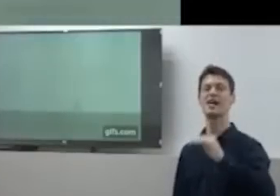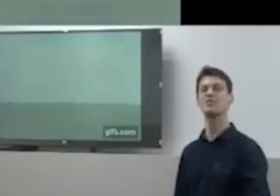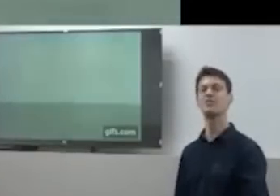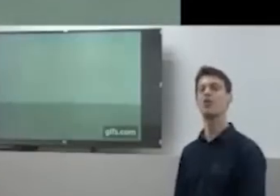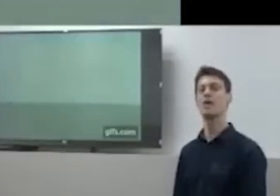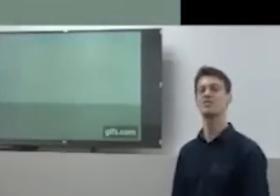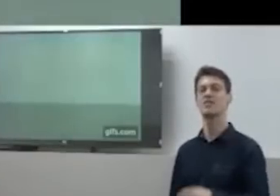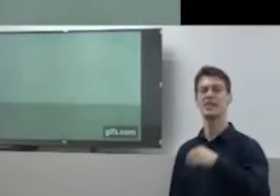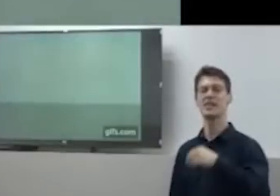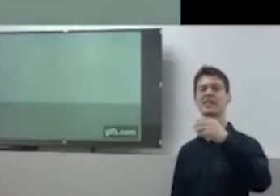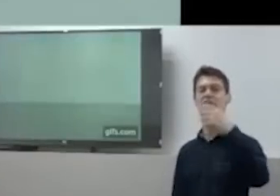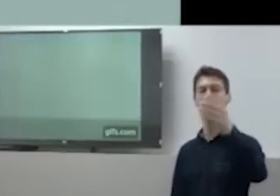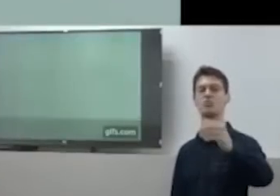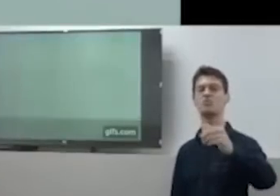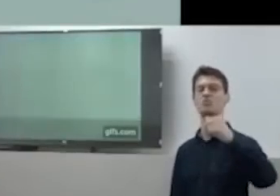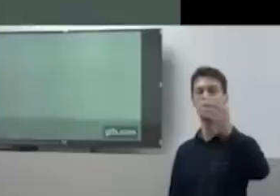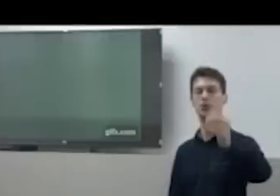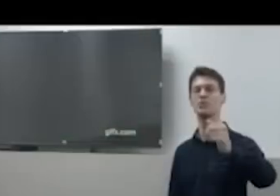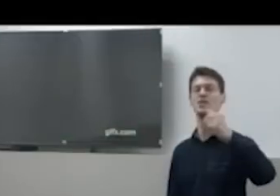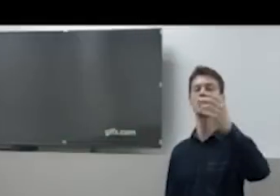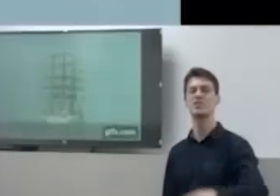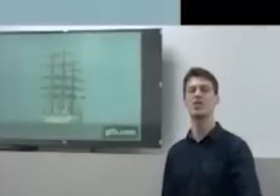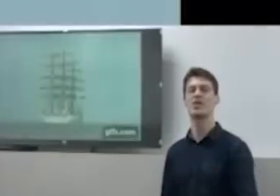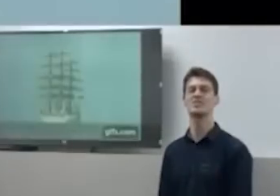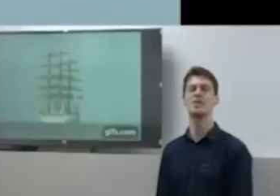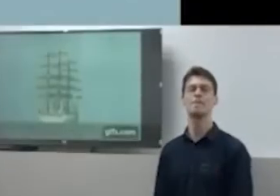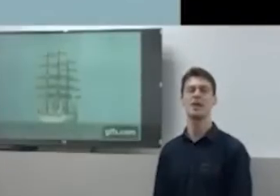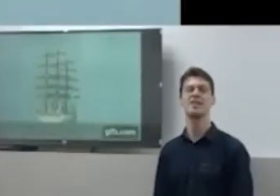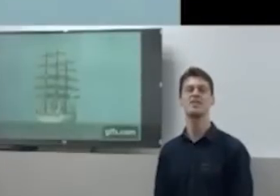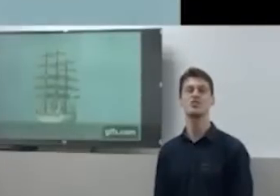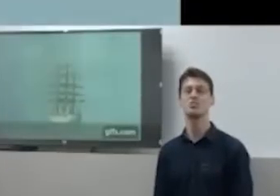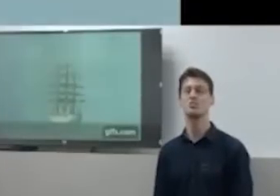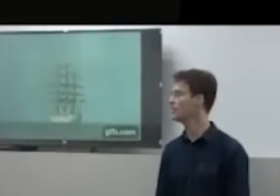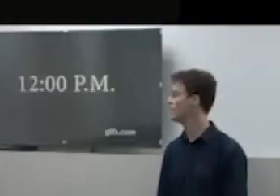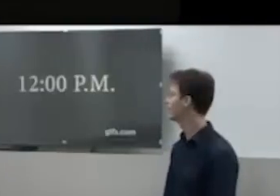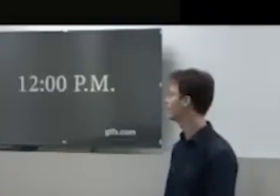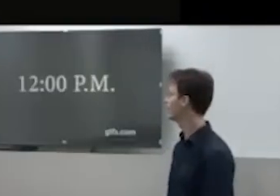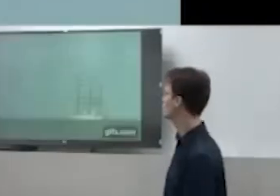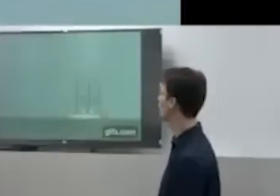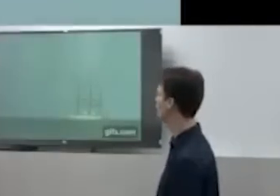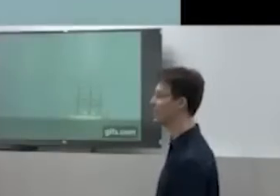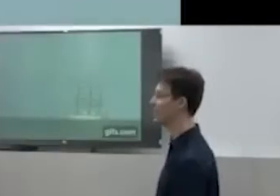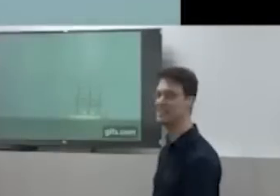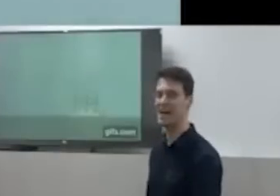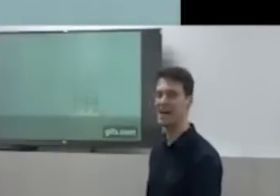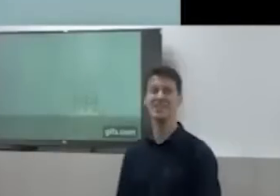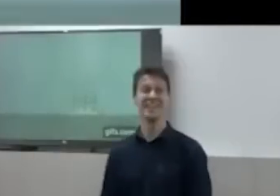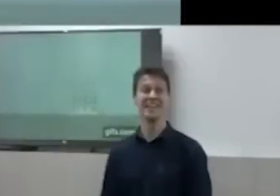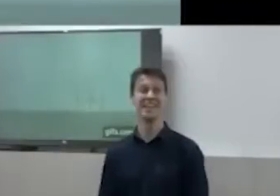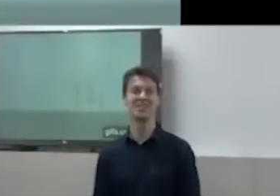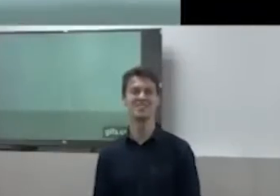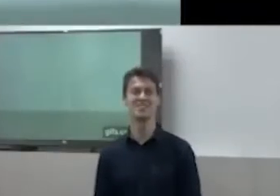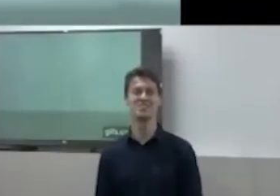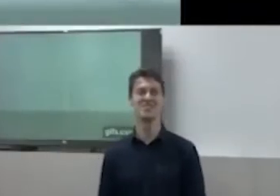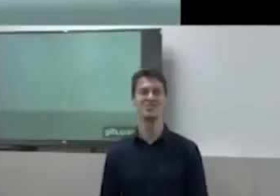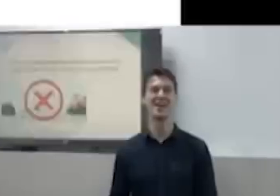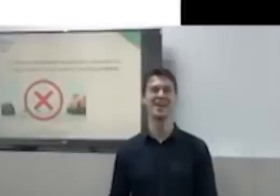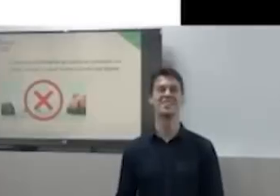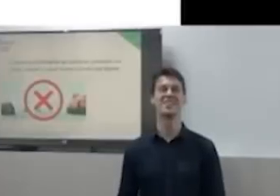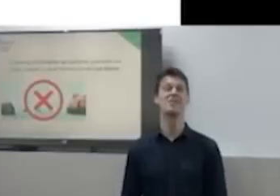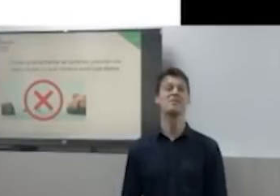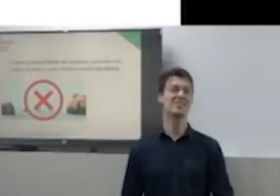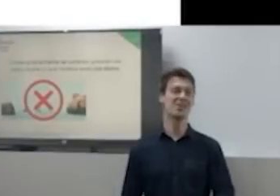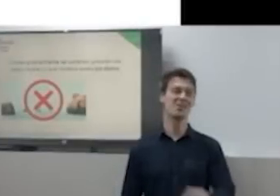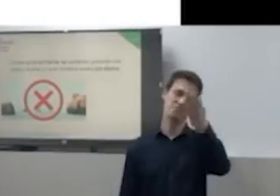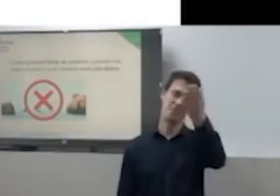um todo, até ficar ao máximo. Ele leva alguns minutos, algumas horas, para sumir na sua totalidade. Legal esse